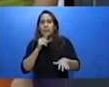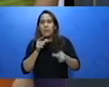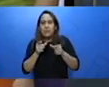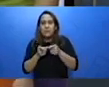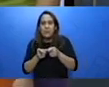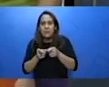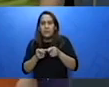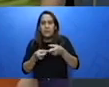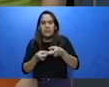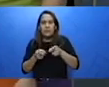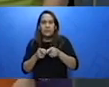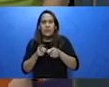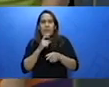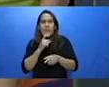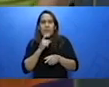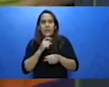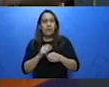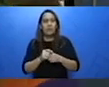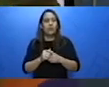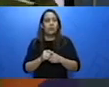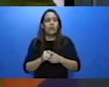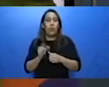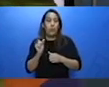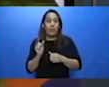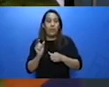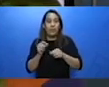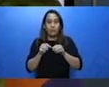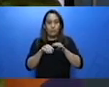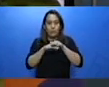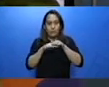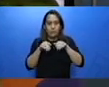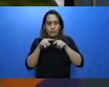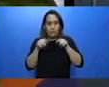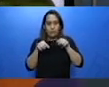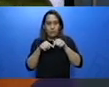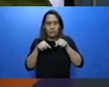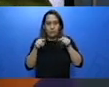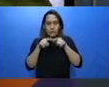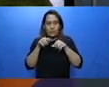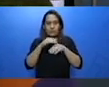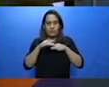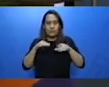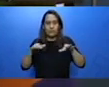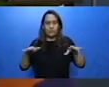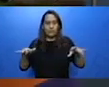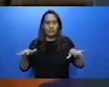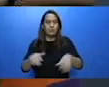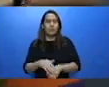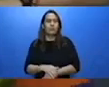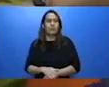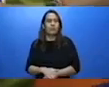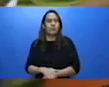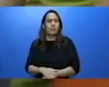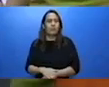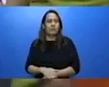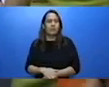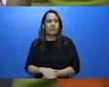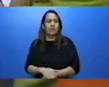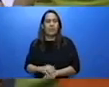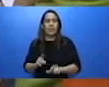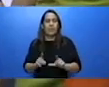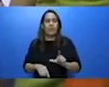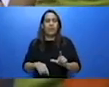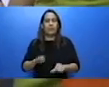Derreteu uma parte, porque ele derreteu só a superfície do gelo.